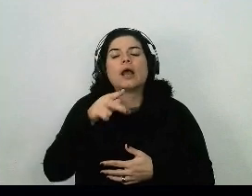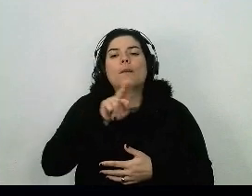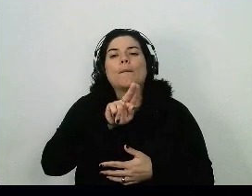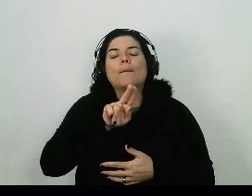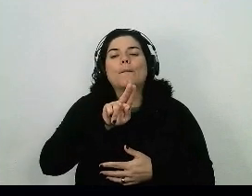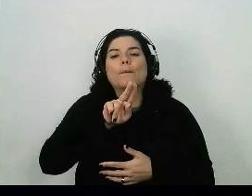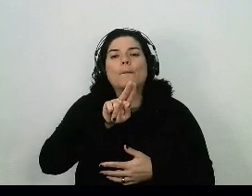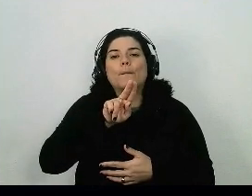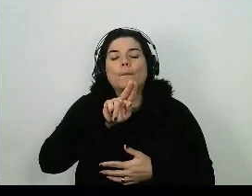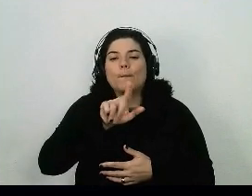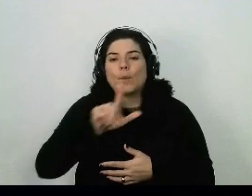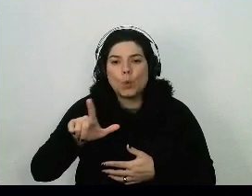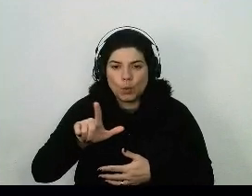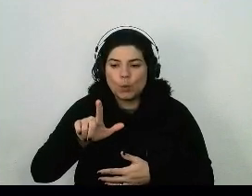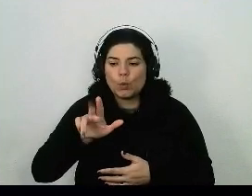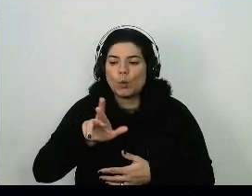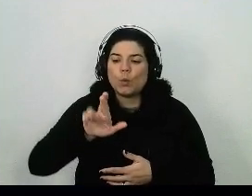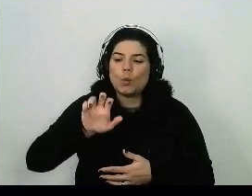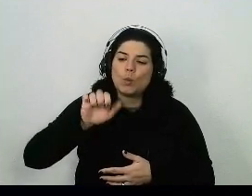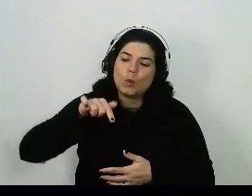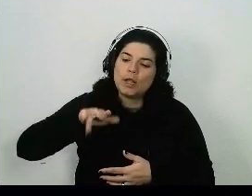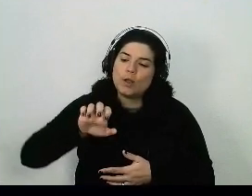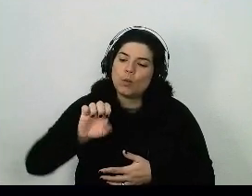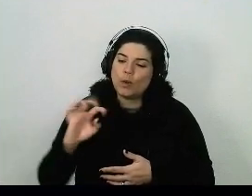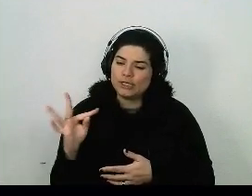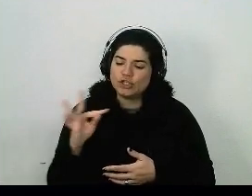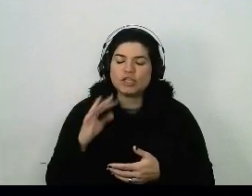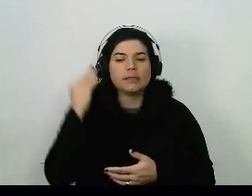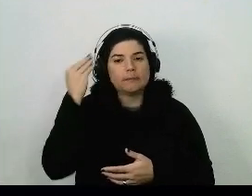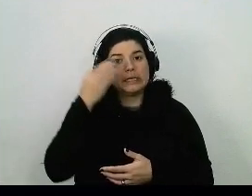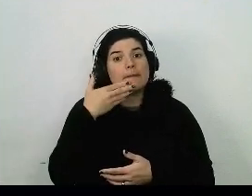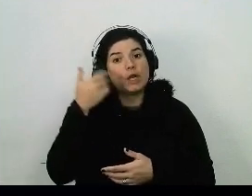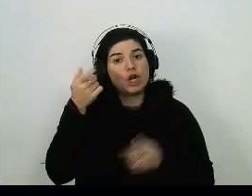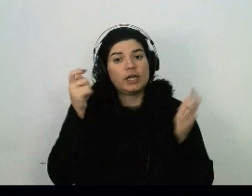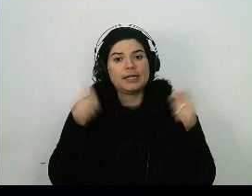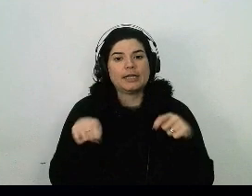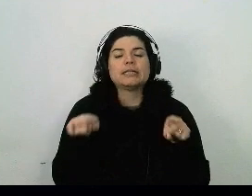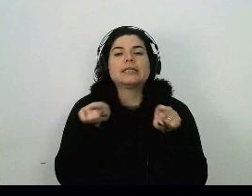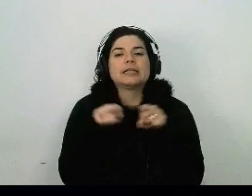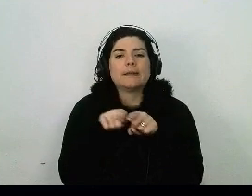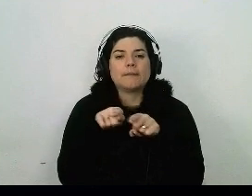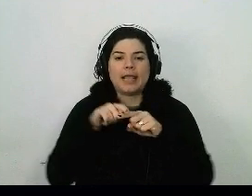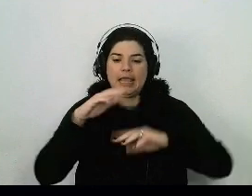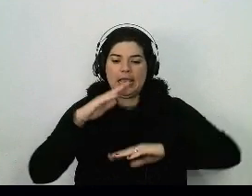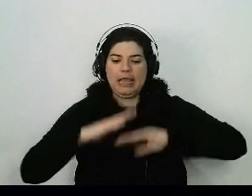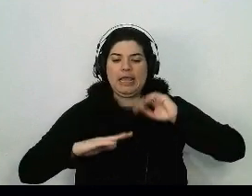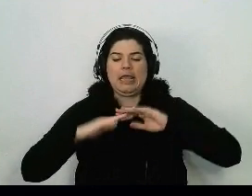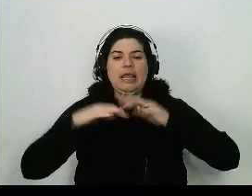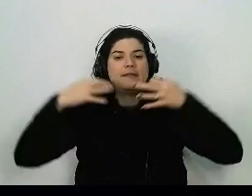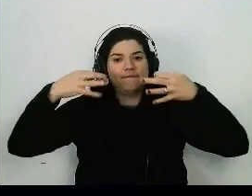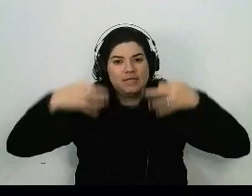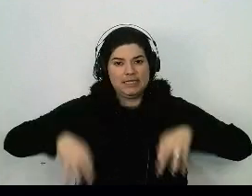de por request e por fim eficiência e fluxo a gente tava falando do exemplo do kanban do quanto é importante a gente